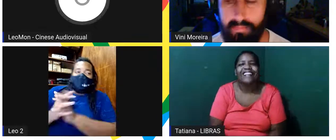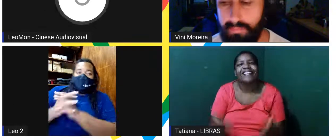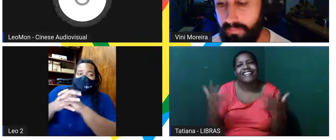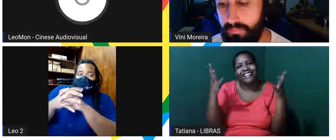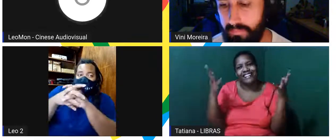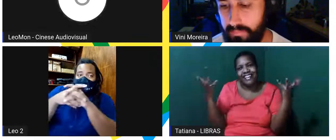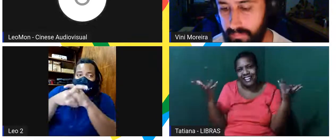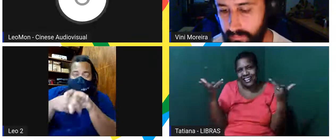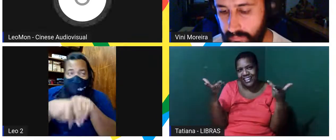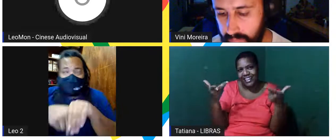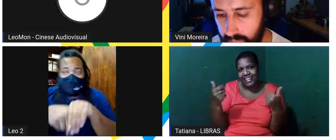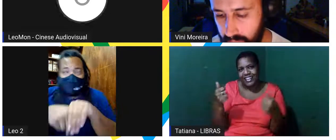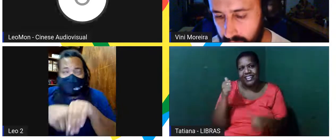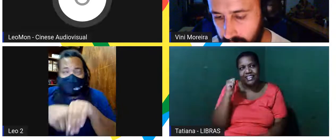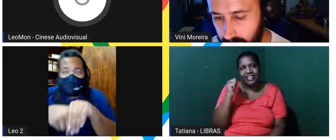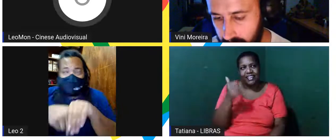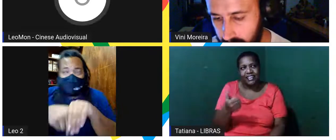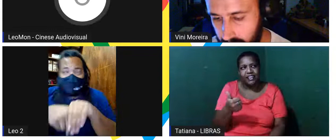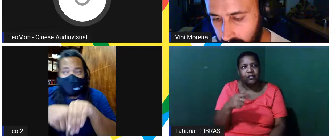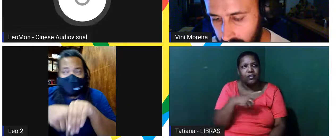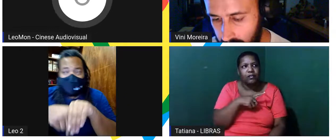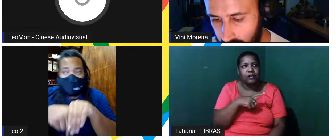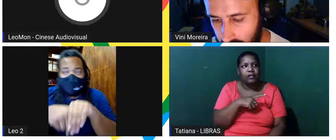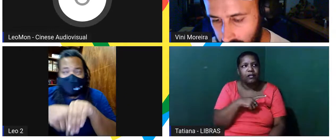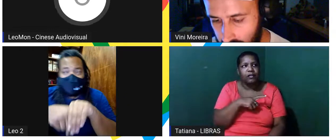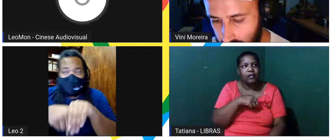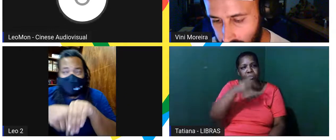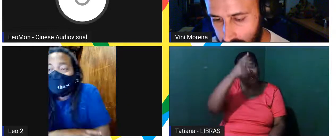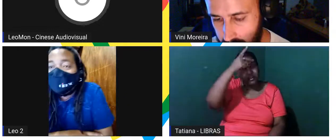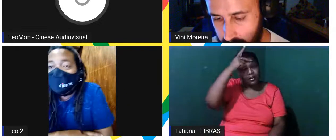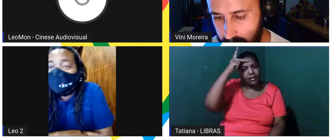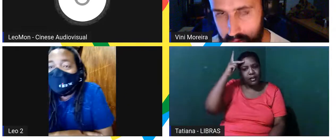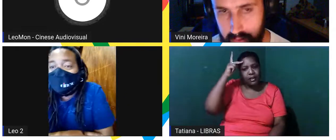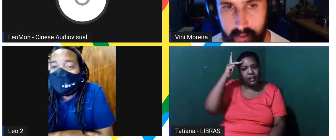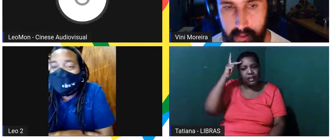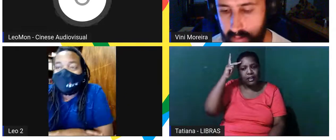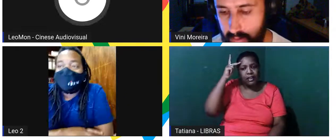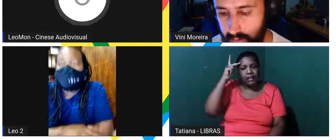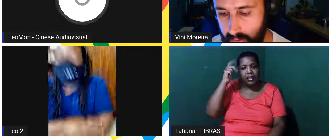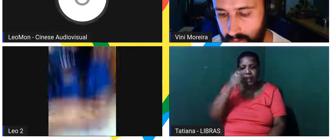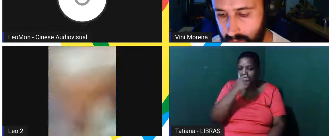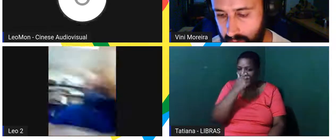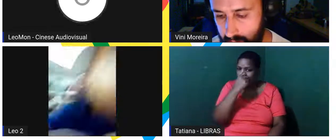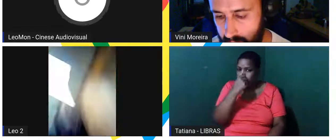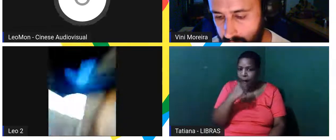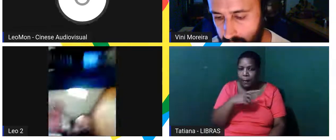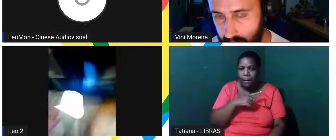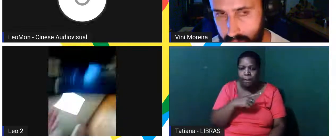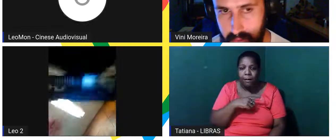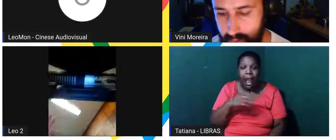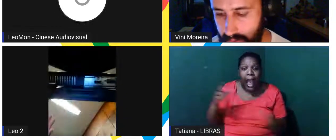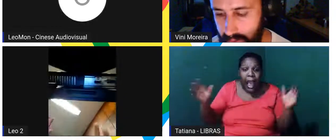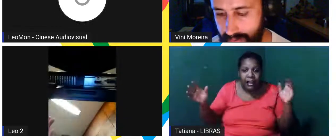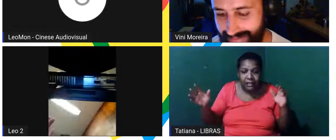vida meu irmão é isso é isso e para quem chegou vindos a galera que tem passou falou assim ó